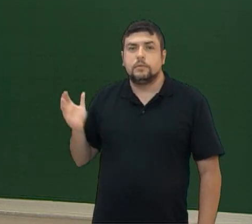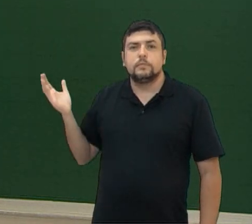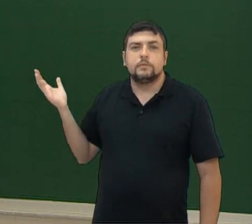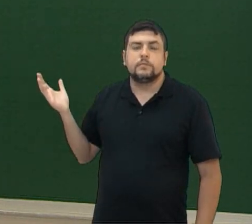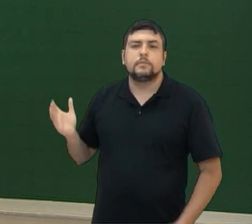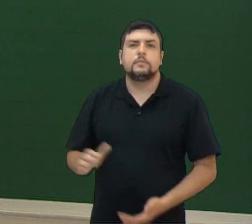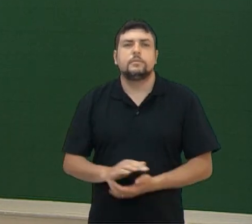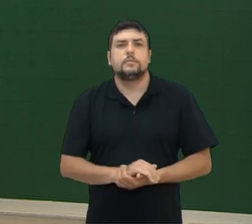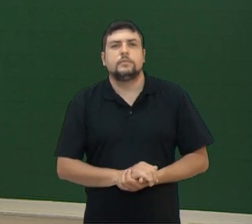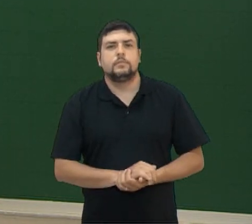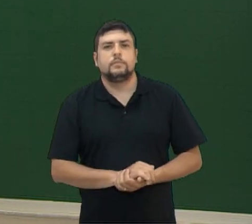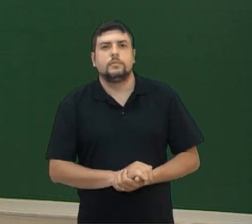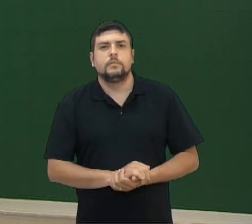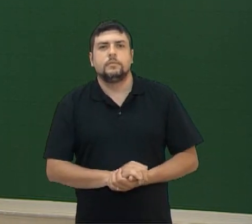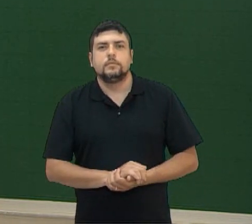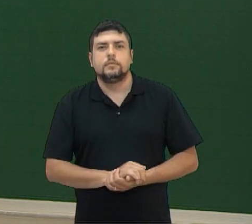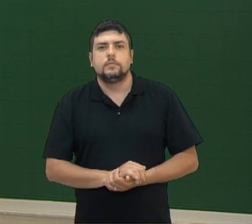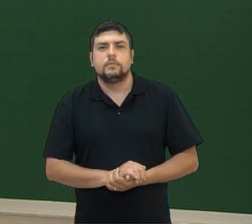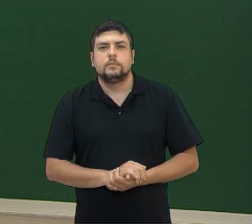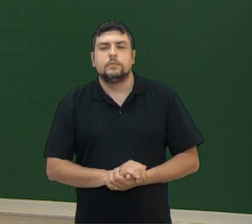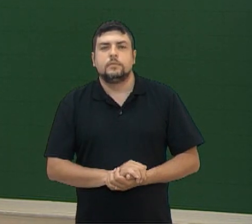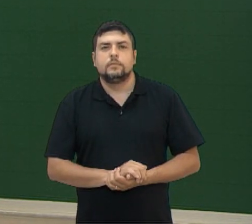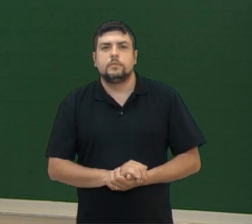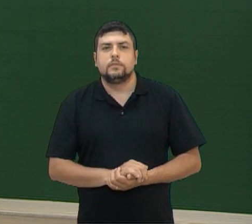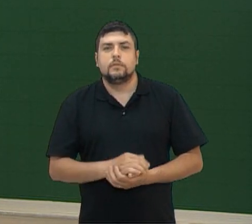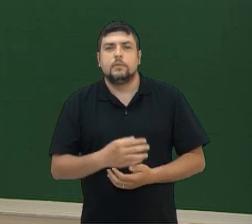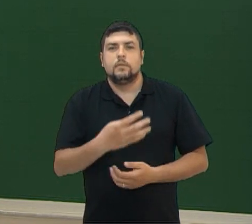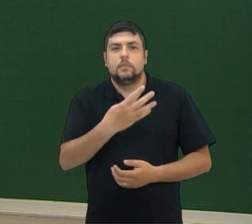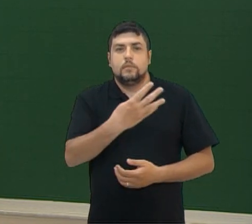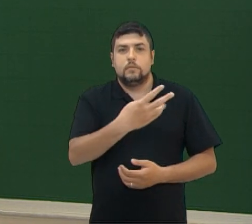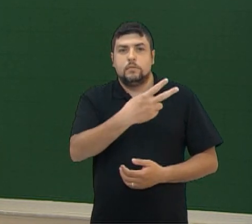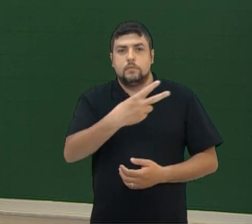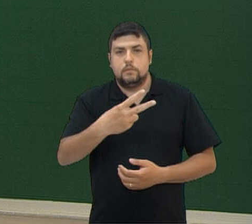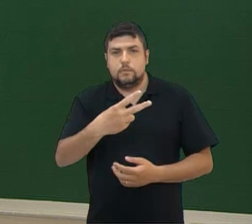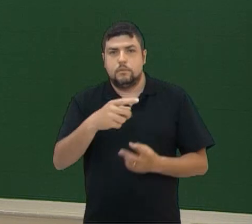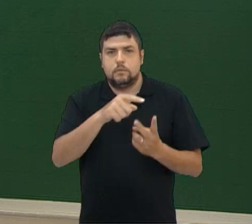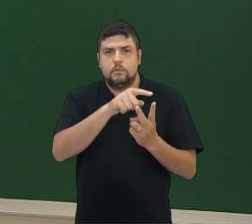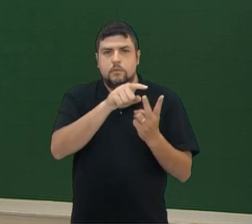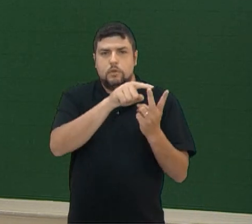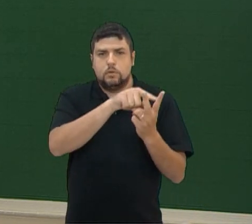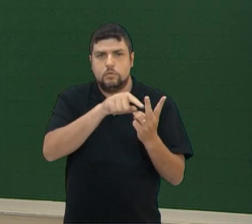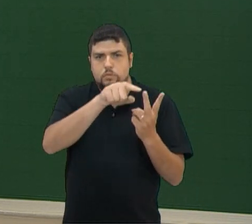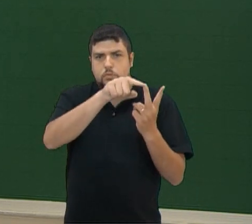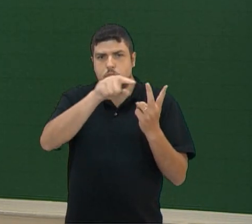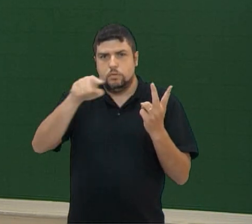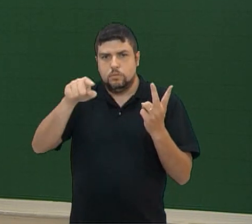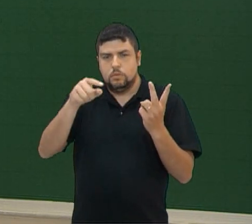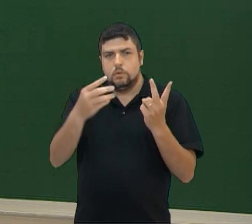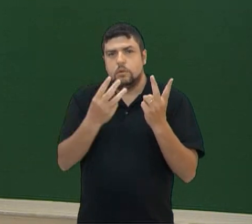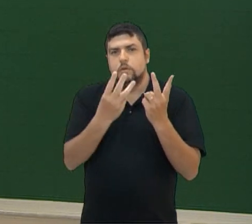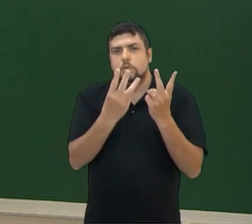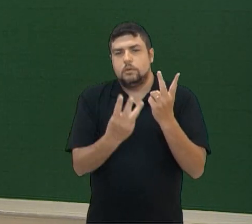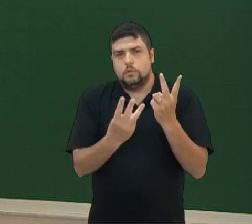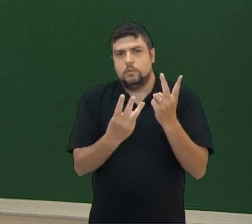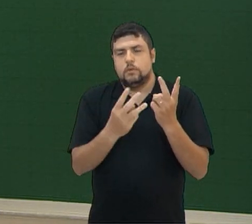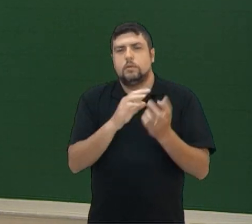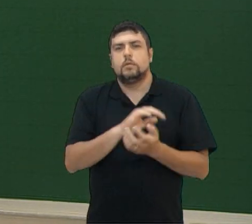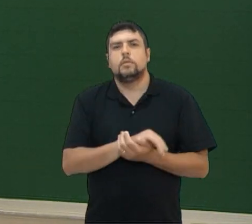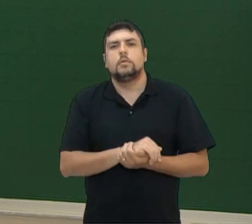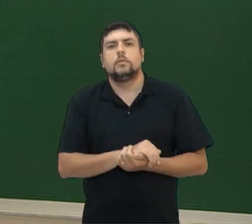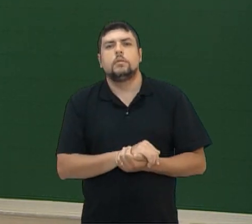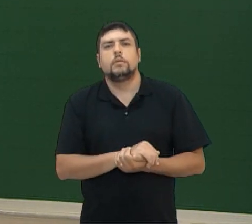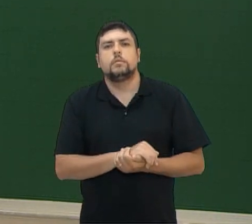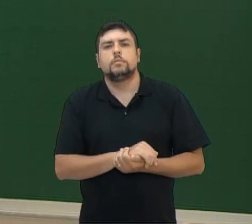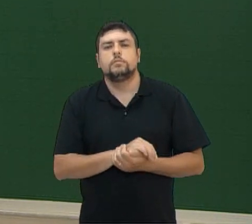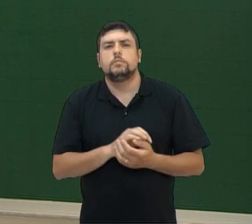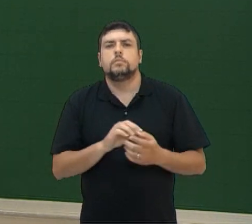é 42 raiz quadrada de 3 centímetros. Ah, mas